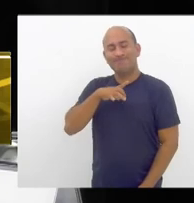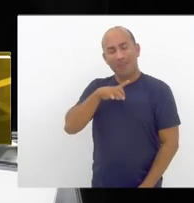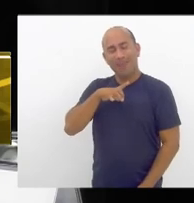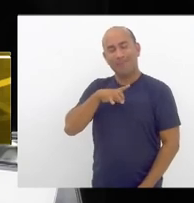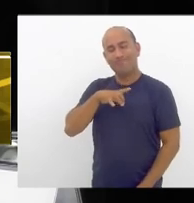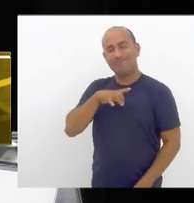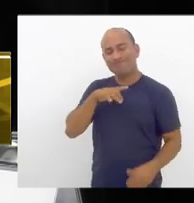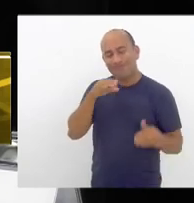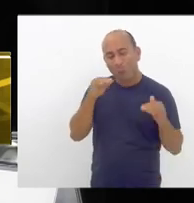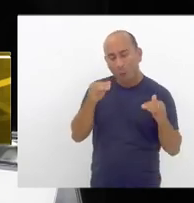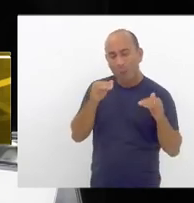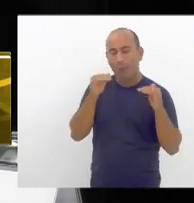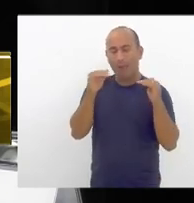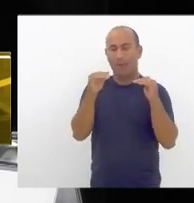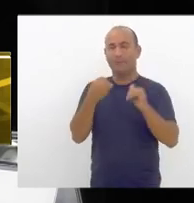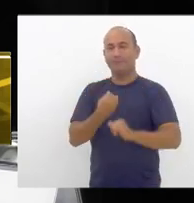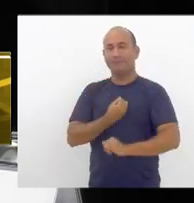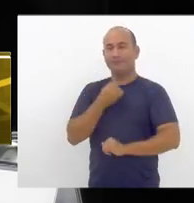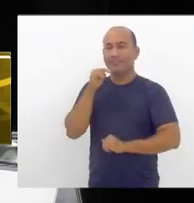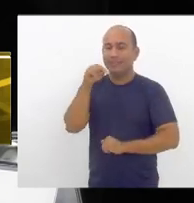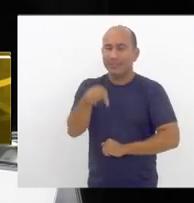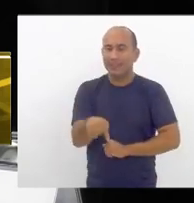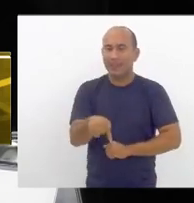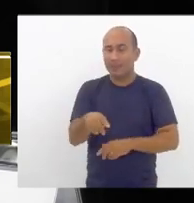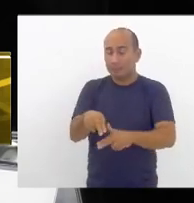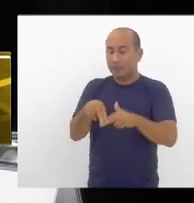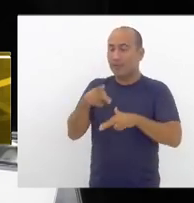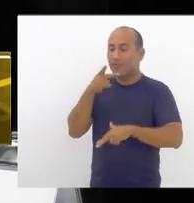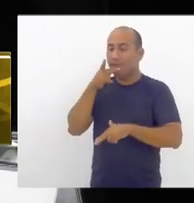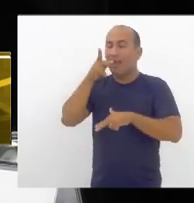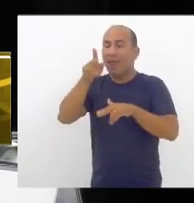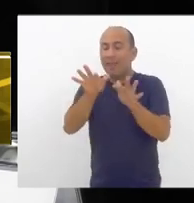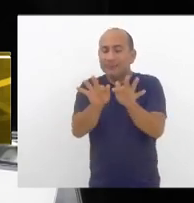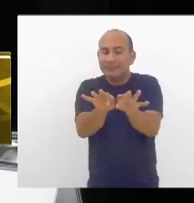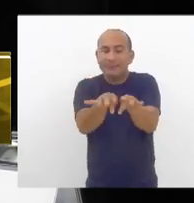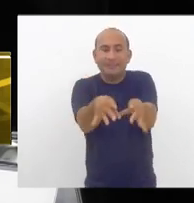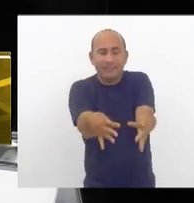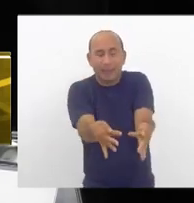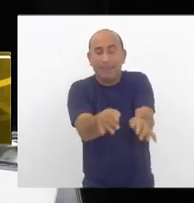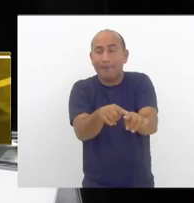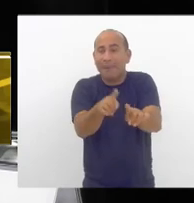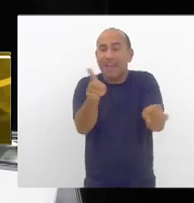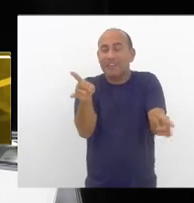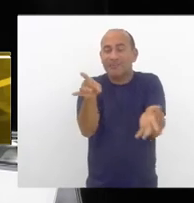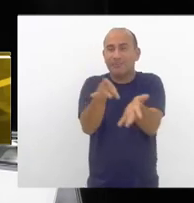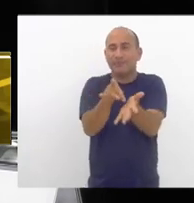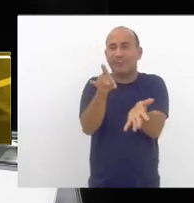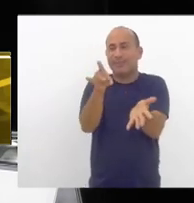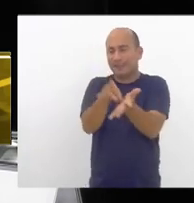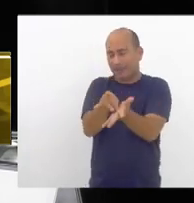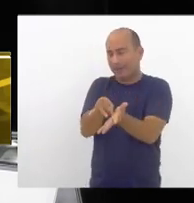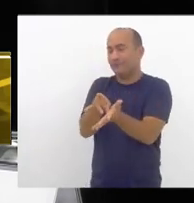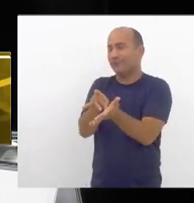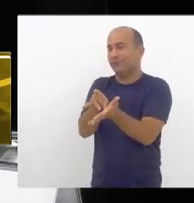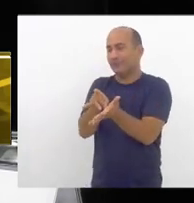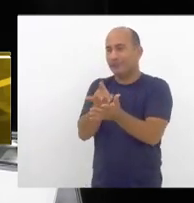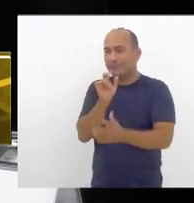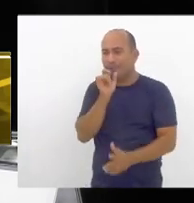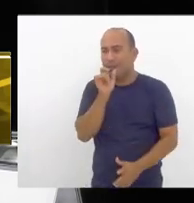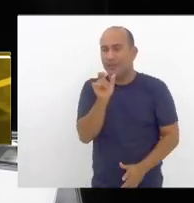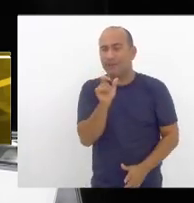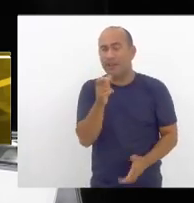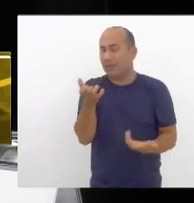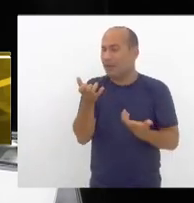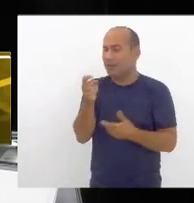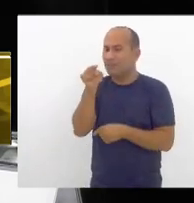honrado de estar aqui para falar essas simples mas sinceras e honestas palavras e